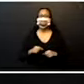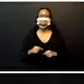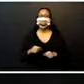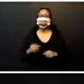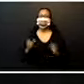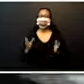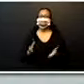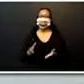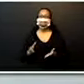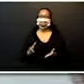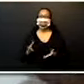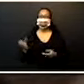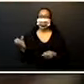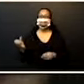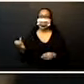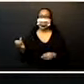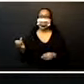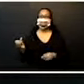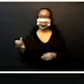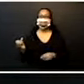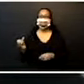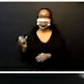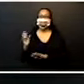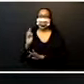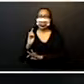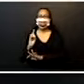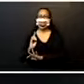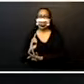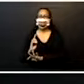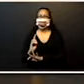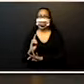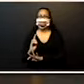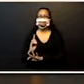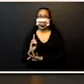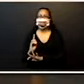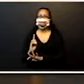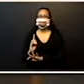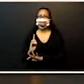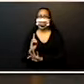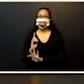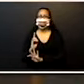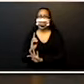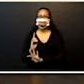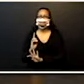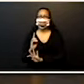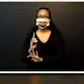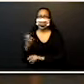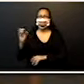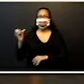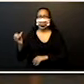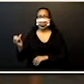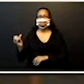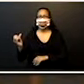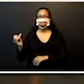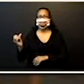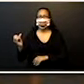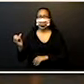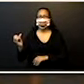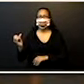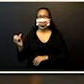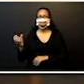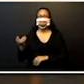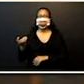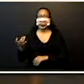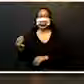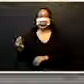6 dezenas. Olha lá. Eu tenho 6 dezenas. 6. Então quanto que eu